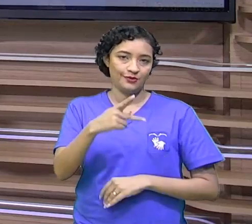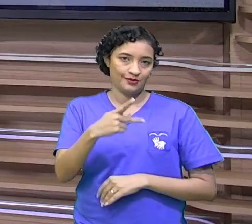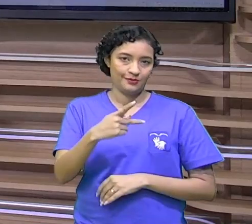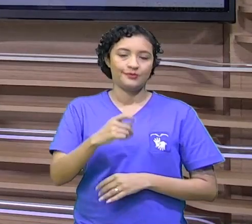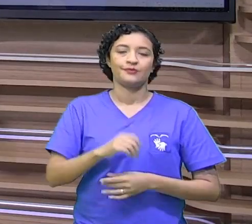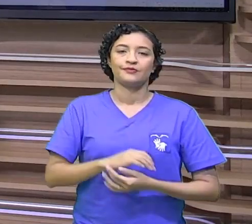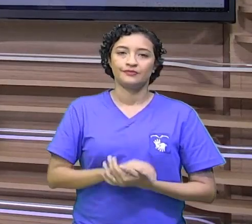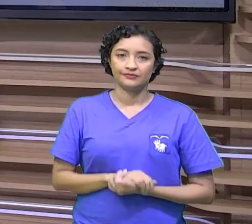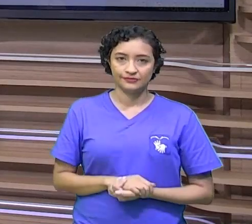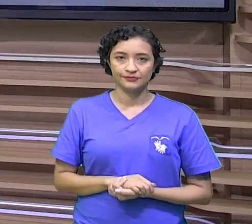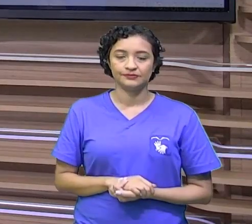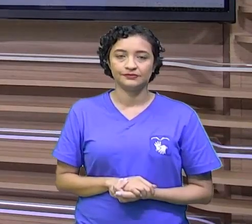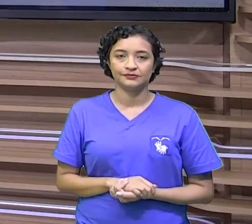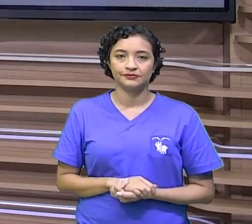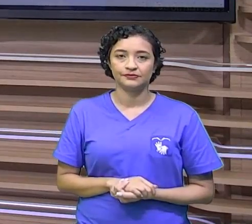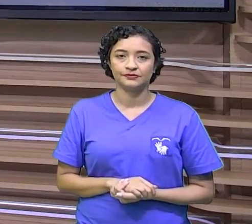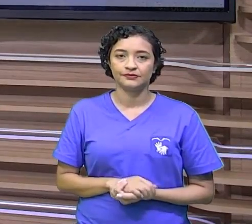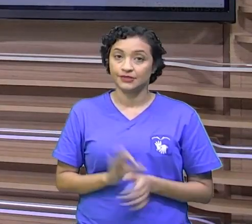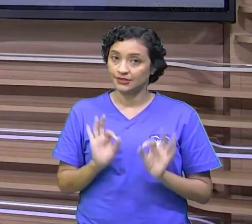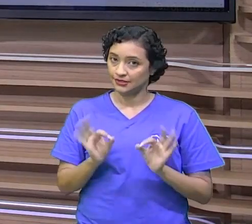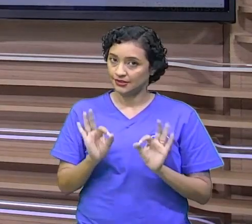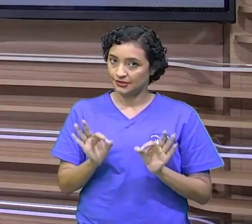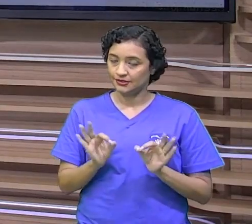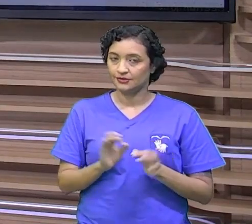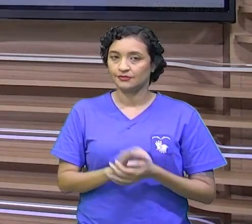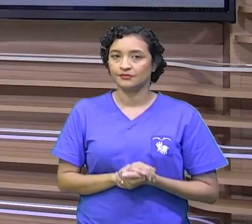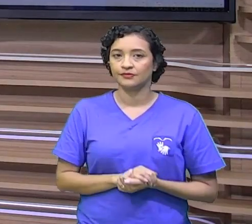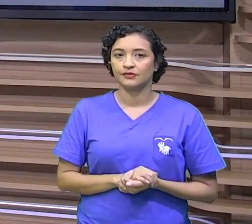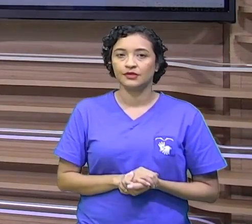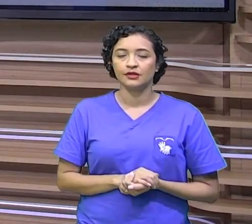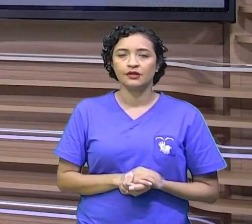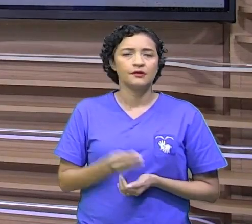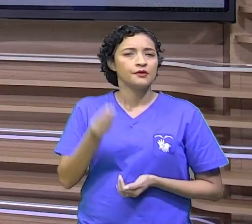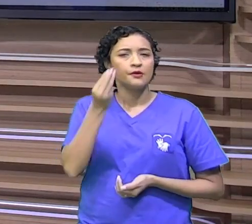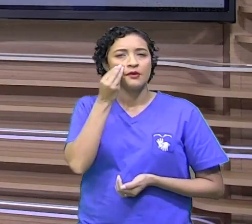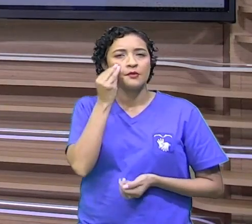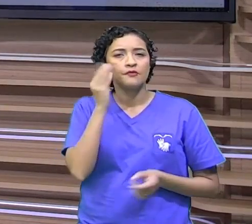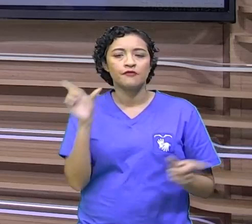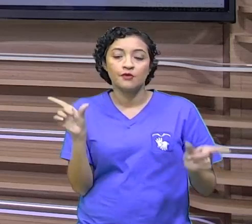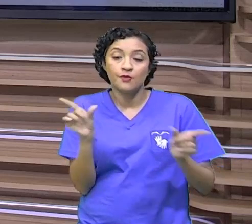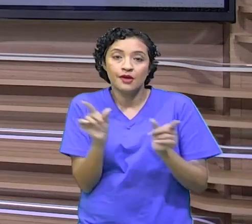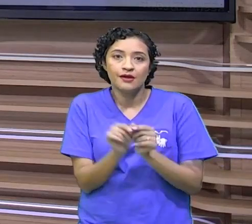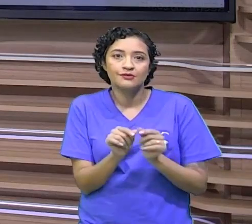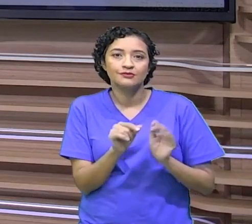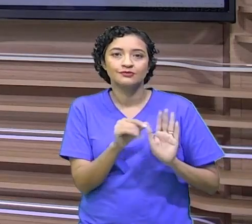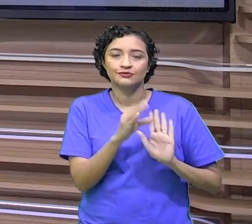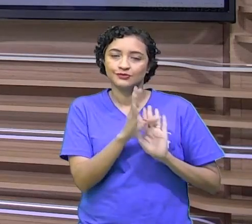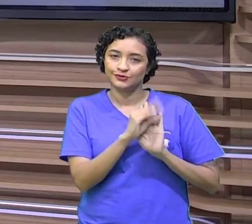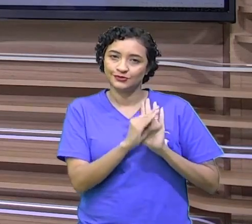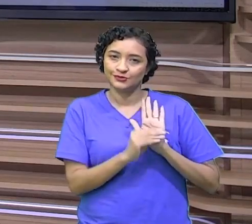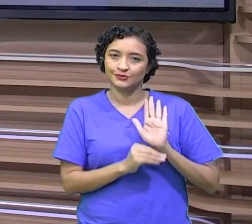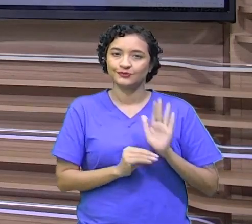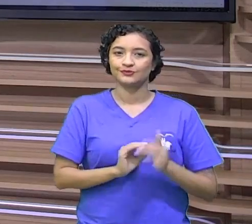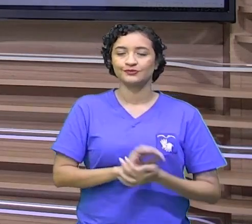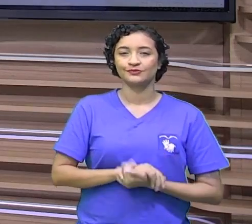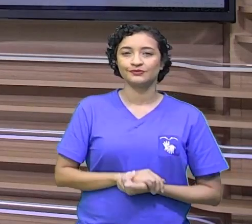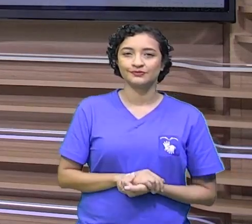poder achar esse valor, tá certo? Então, vamos agora ao nosso resumo do nosso conteúdo.